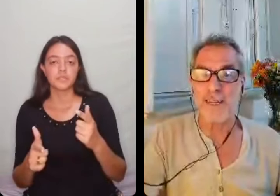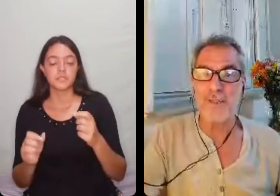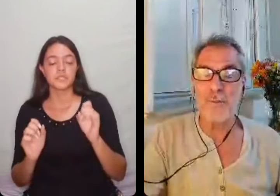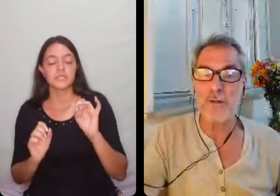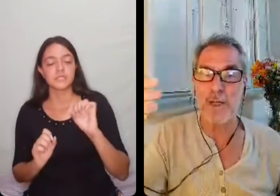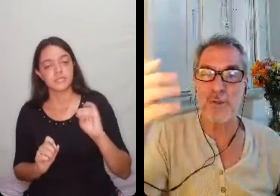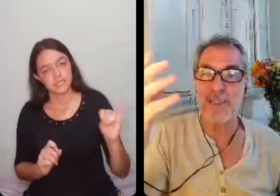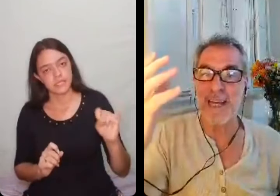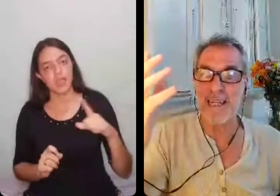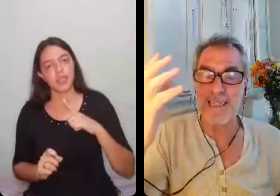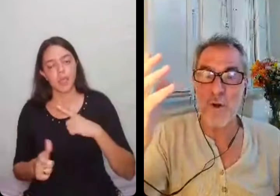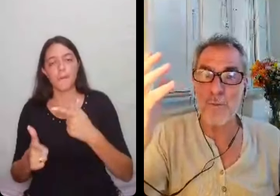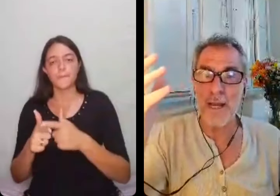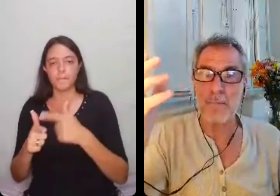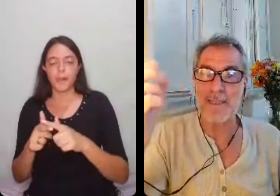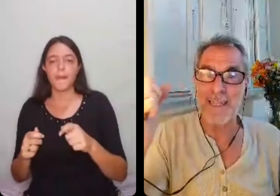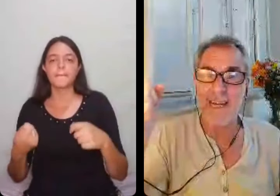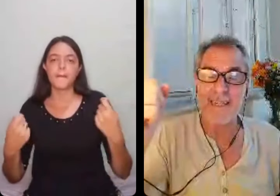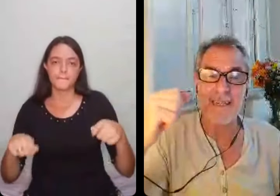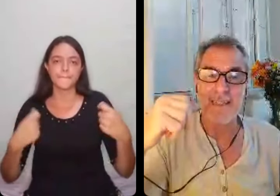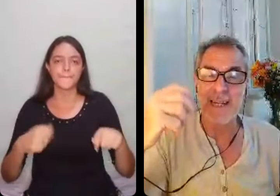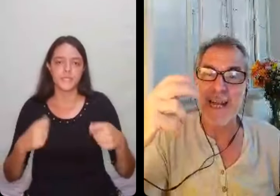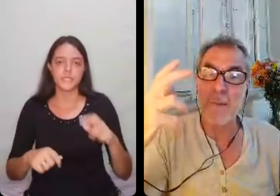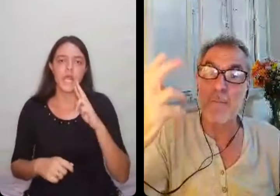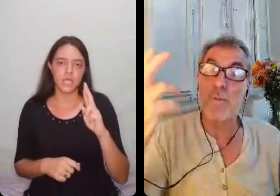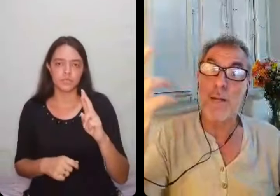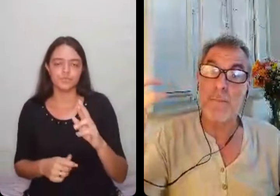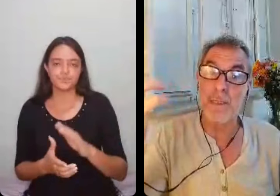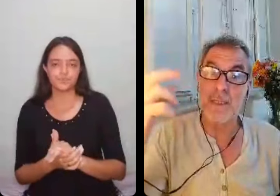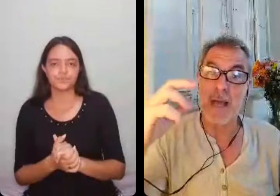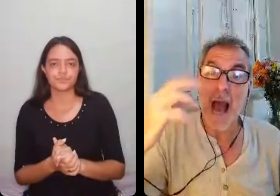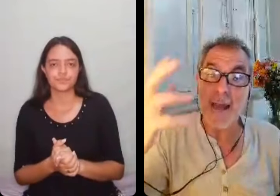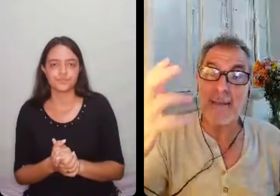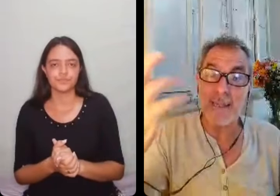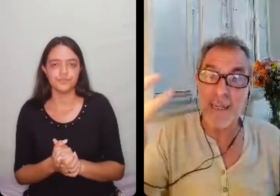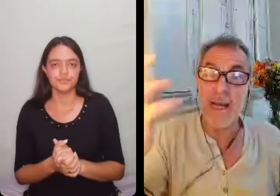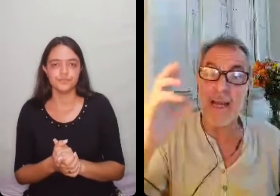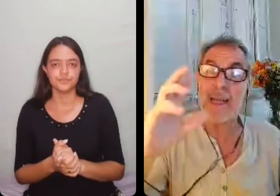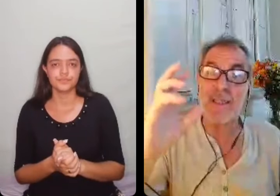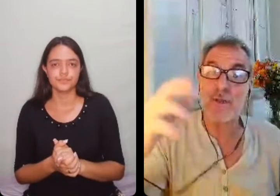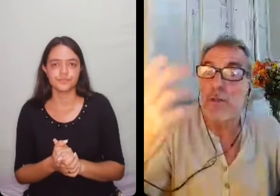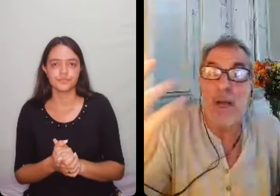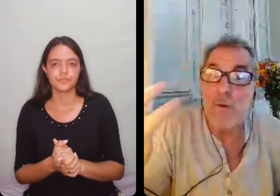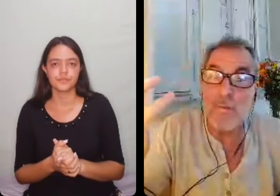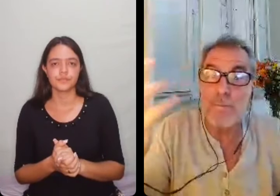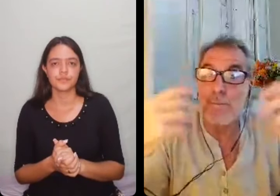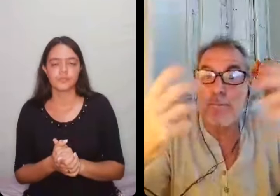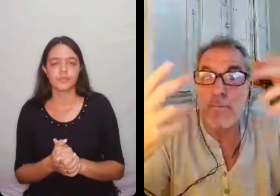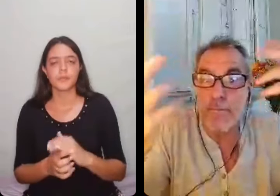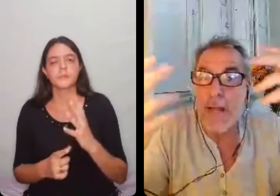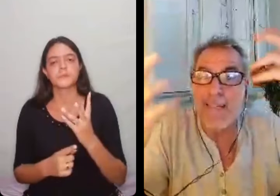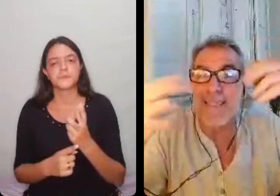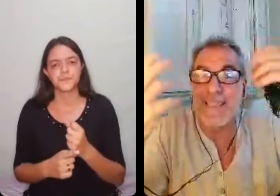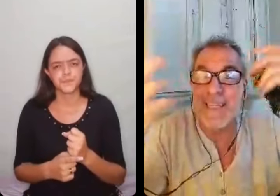normal. Os seres humanos temos essa enorme capacidade de criar problemas. A arte é a criação de alguma